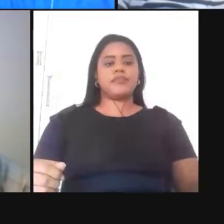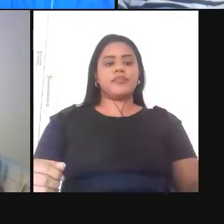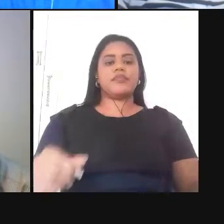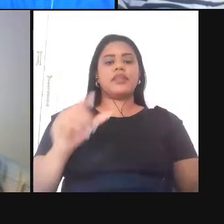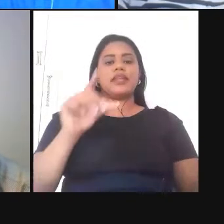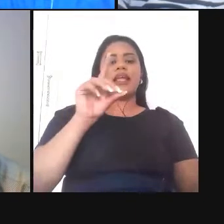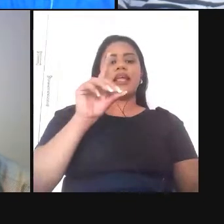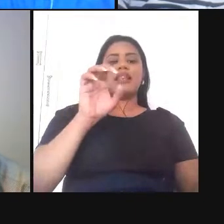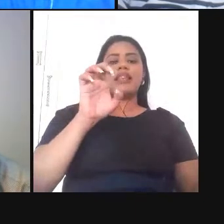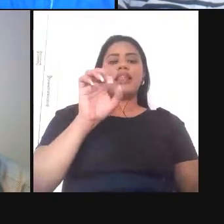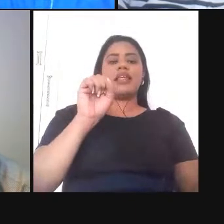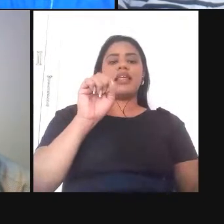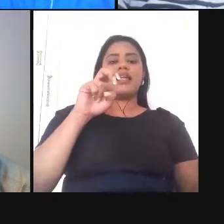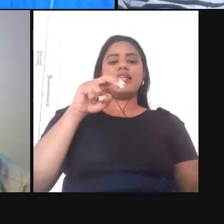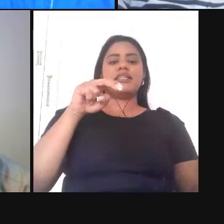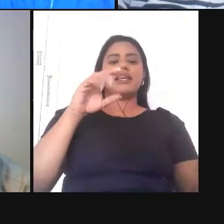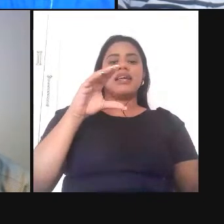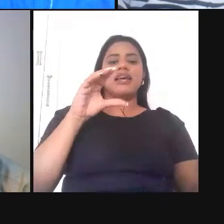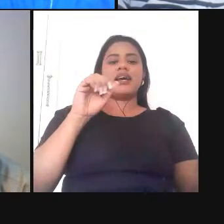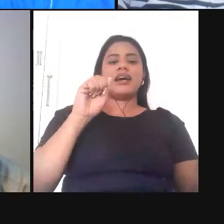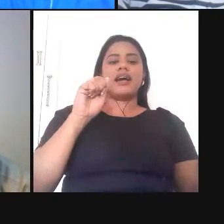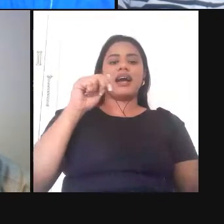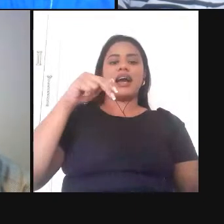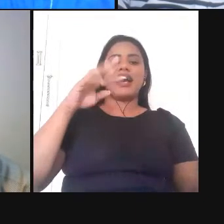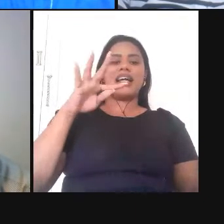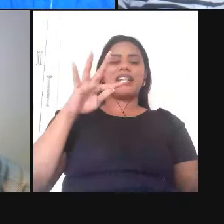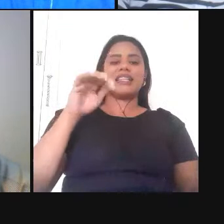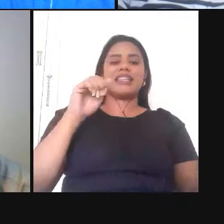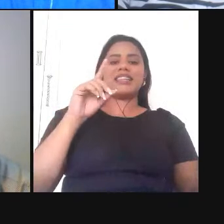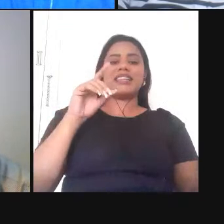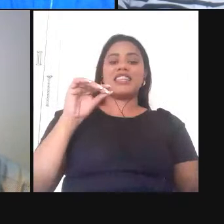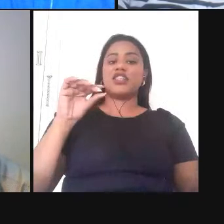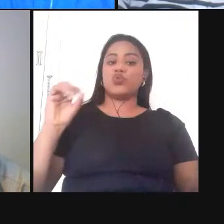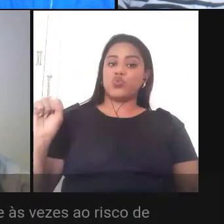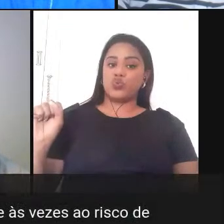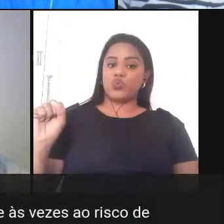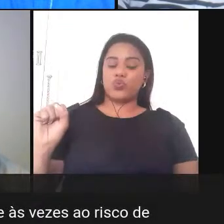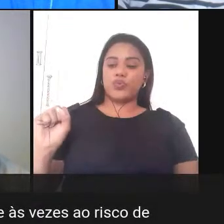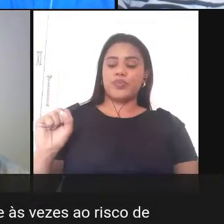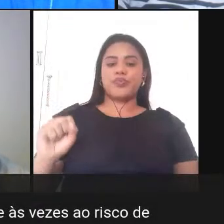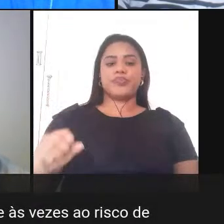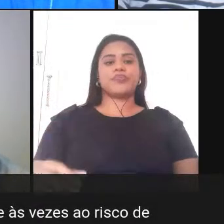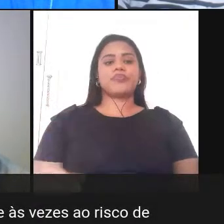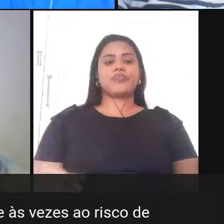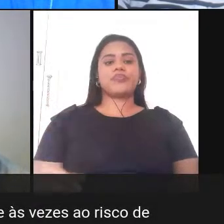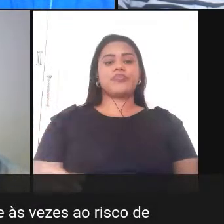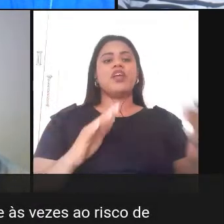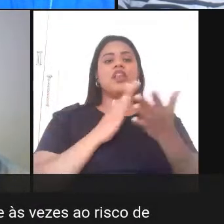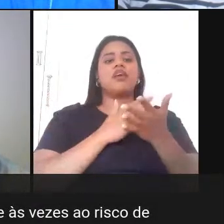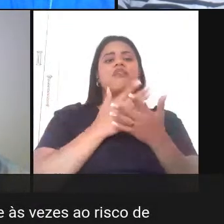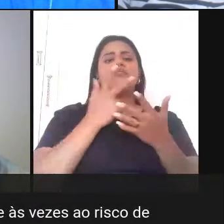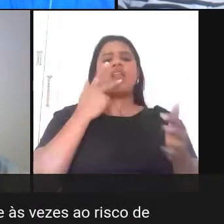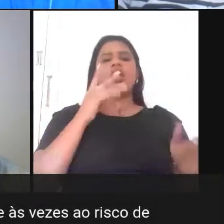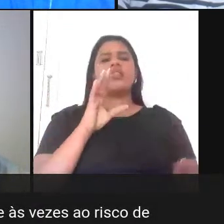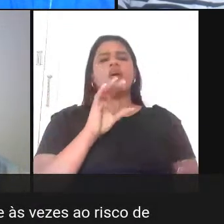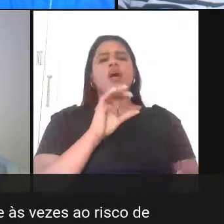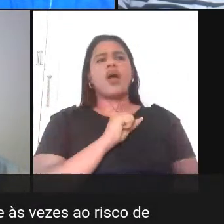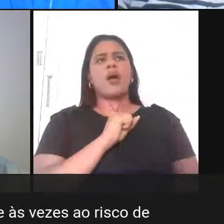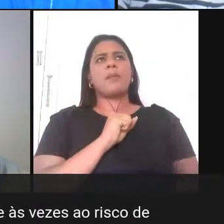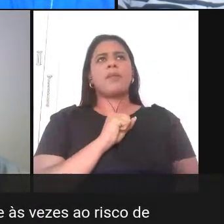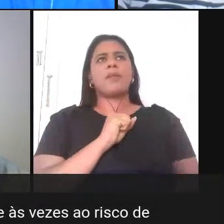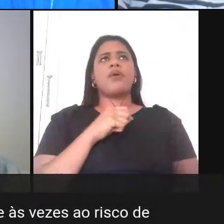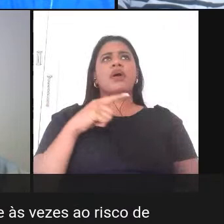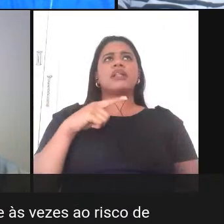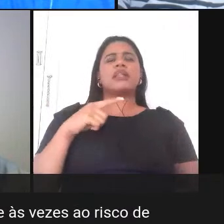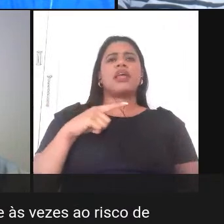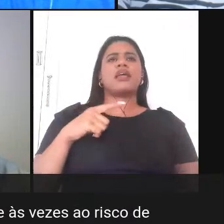Em algum livro, como Dos Frutos do Amor e Desamor Até a Partida, eu tenho a primeira parte que é Os